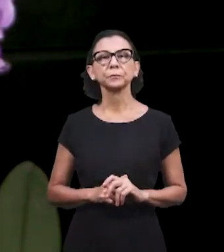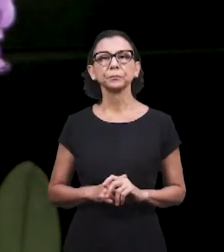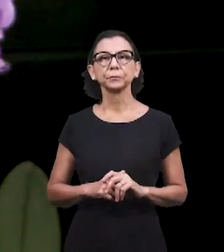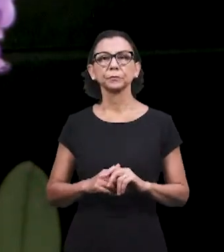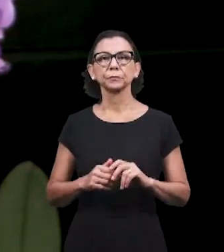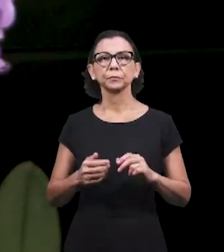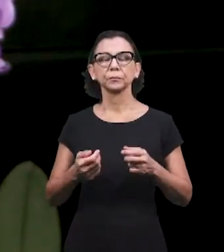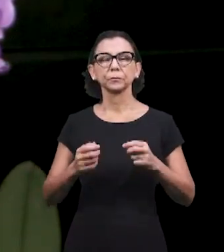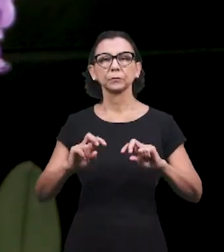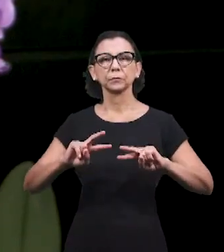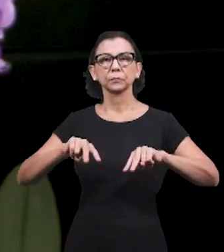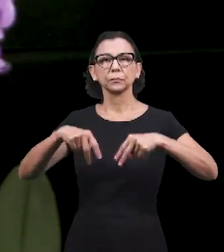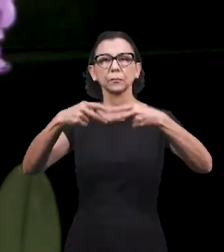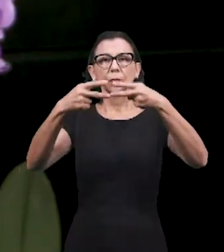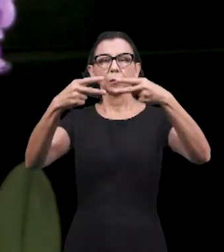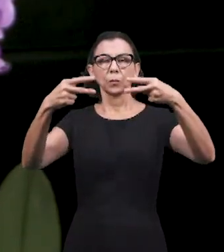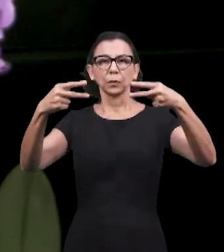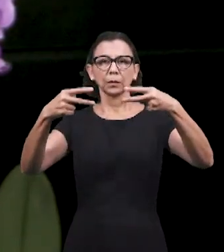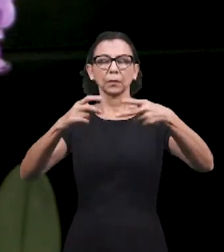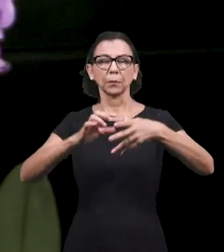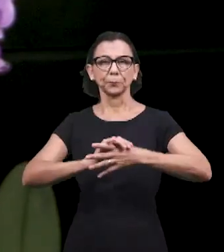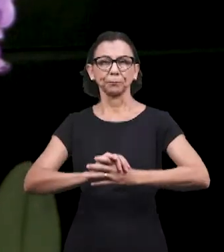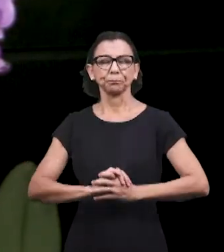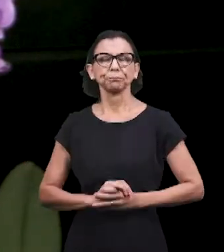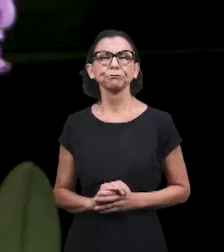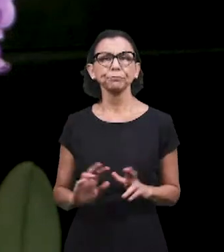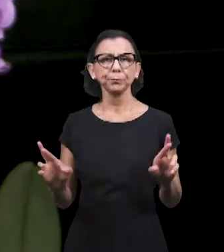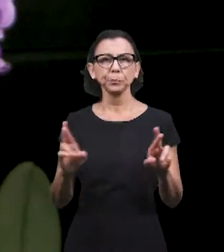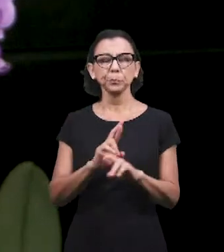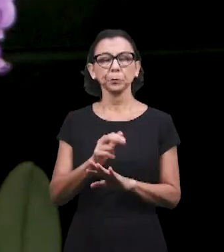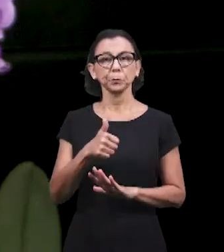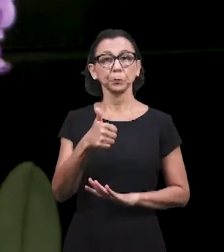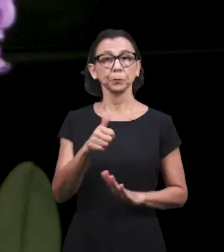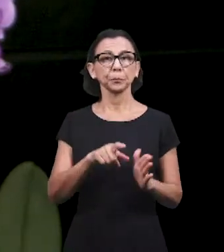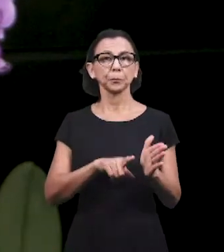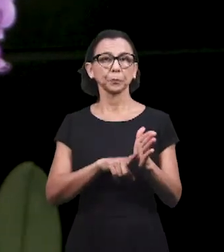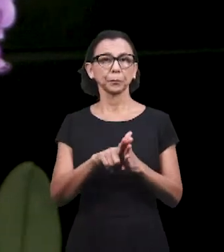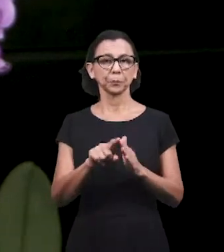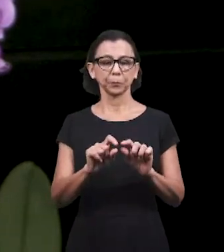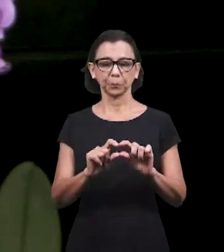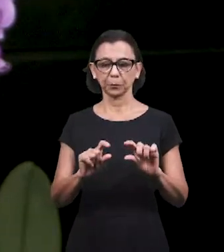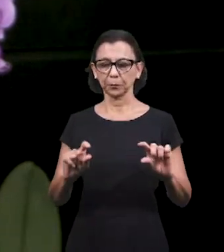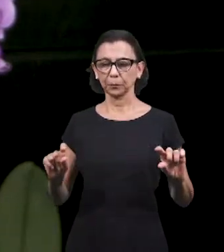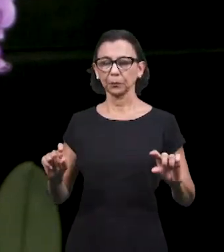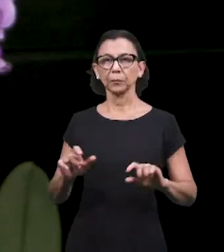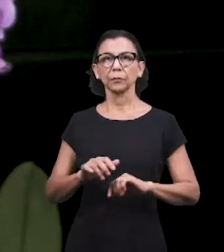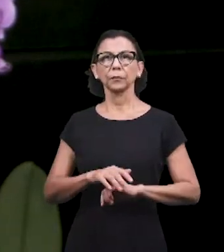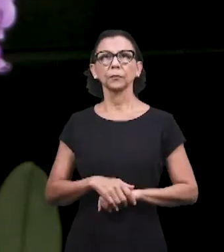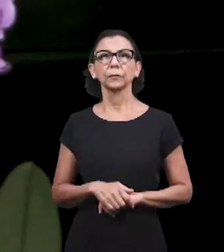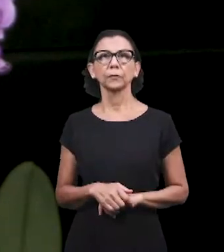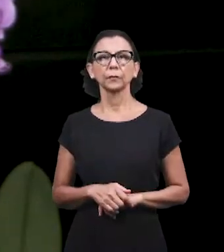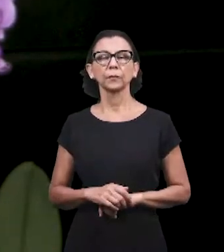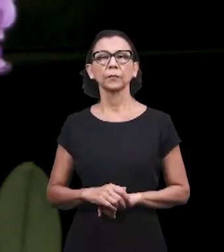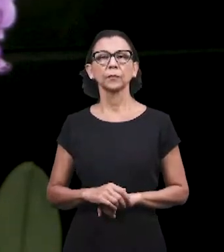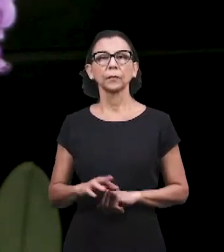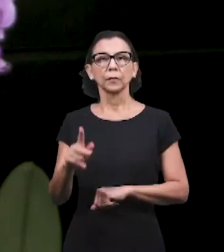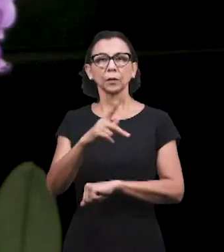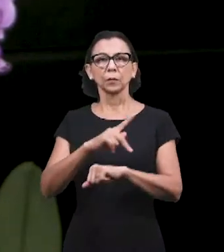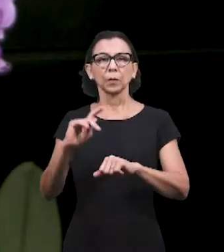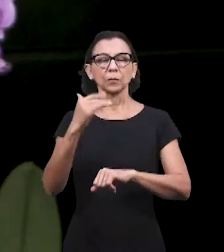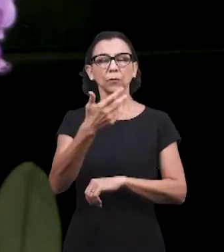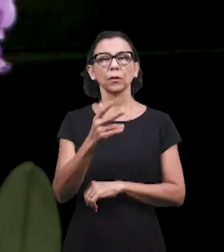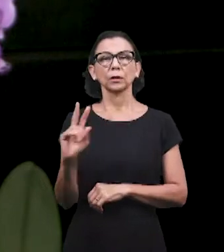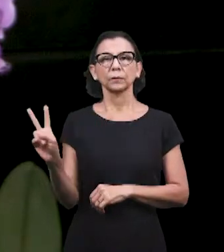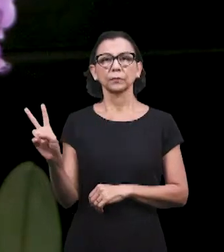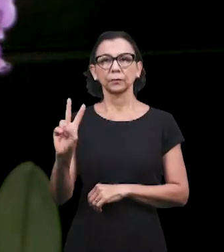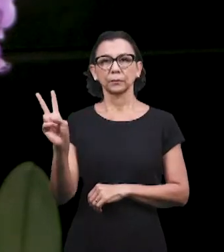postada, com relação a essa primeira pergunta. E essa frase, ela veio da Venezuela. E quem enviou foi o